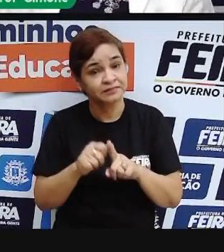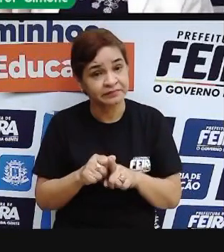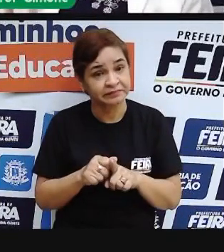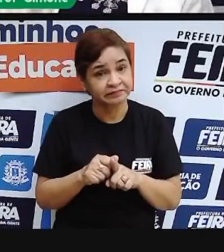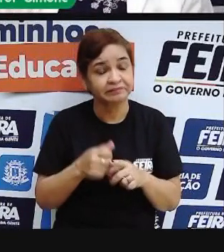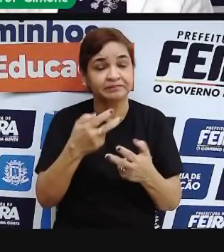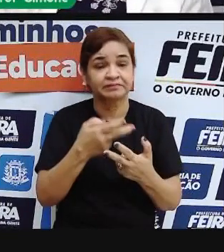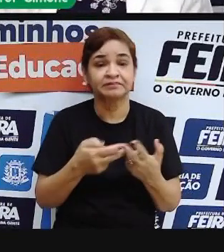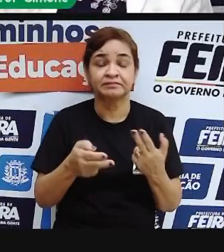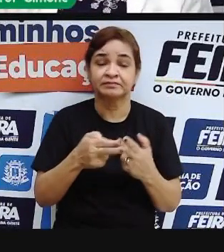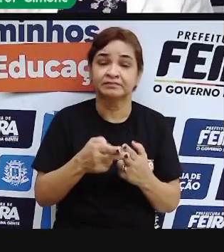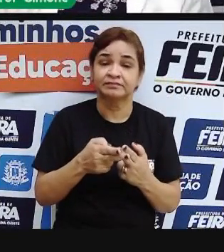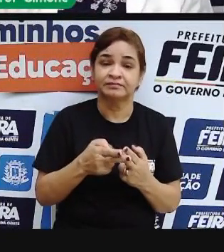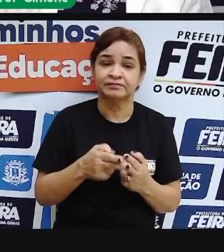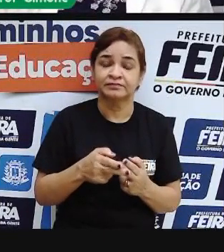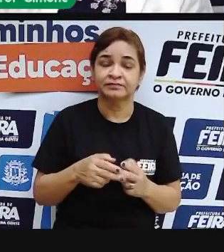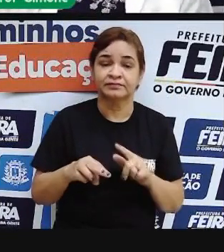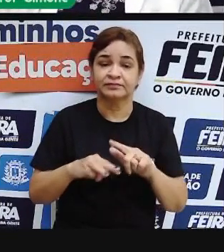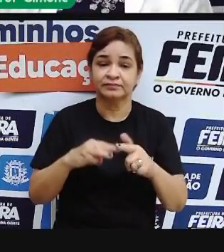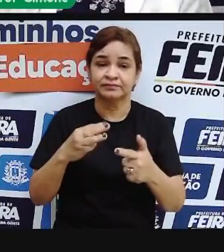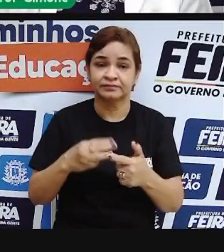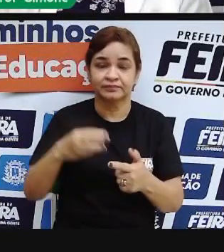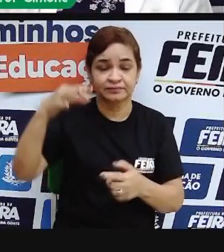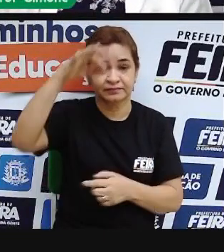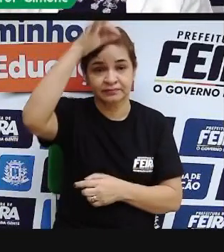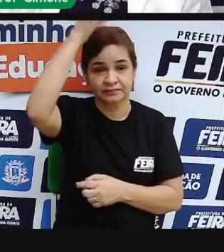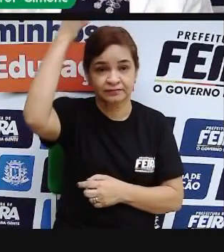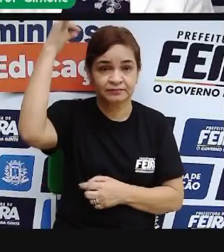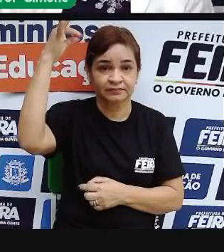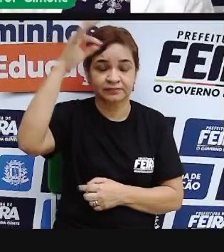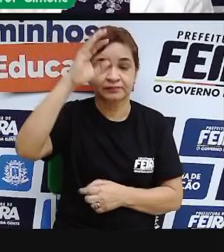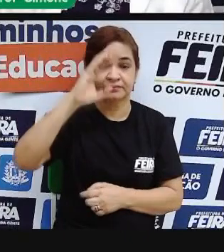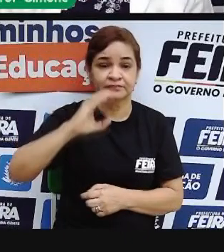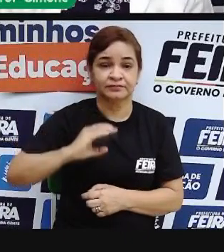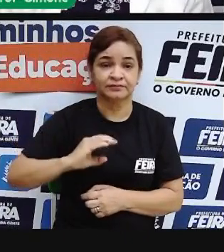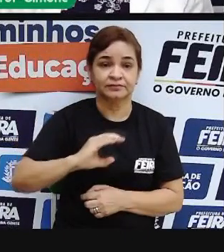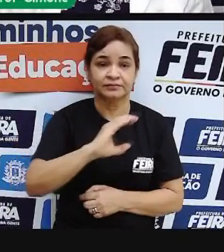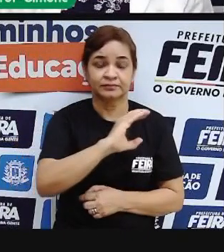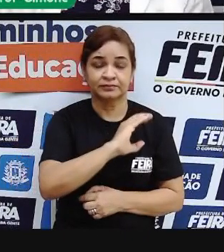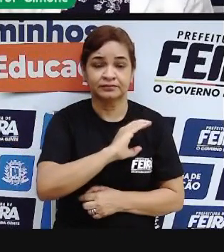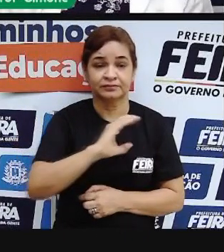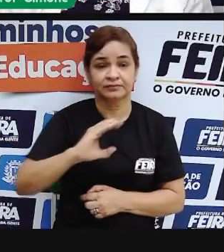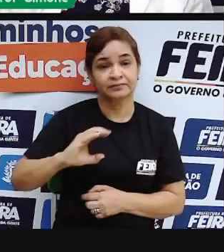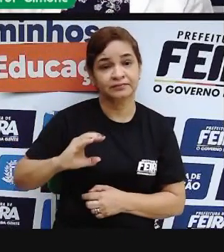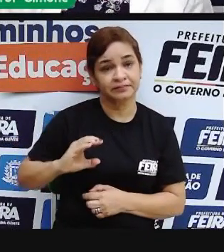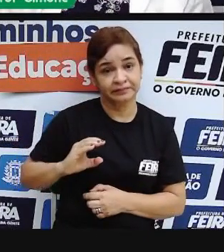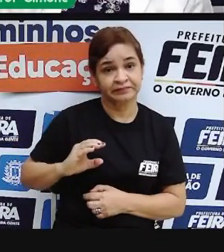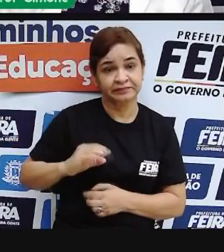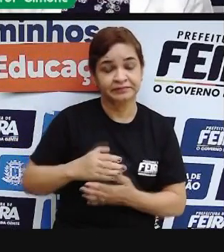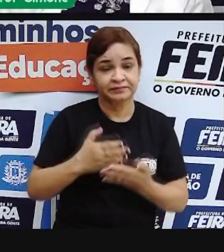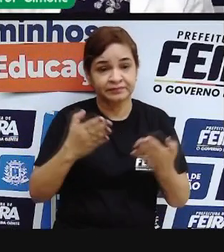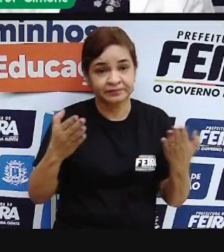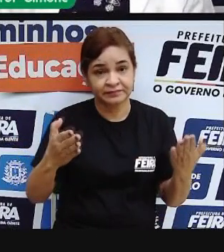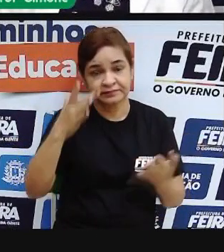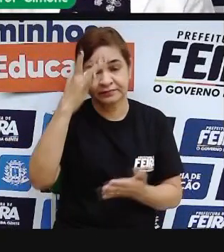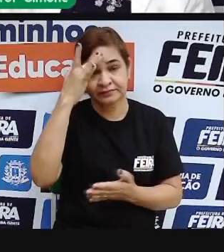comemorado 3 santos populares católicos. E esses 3 santos populares